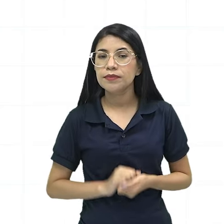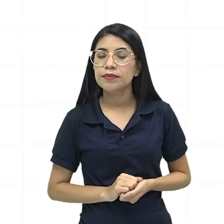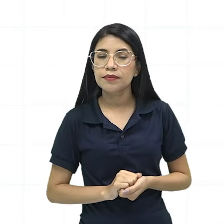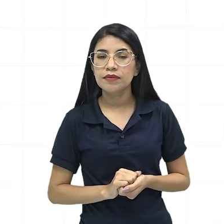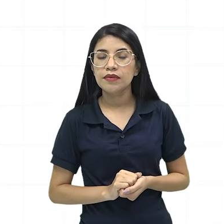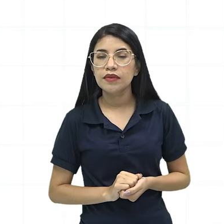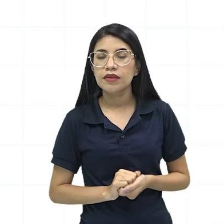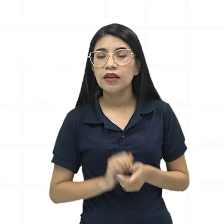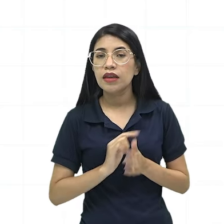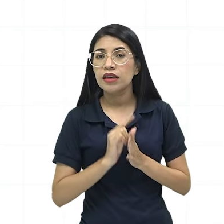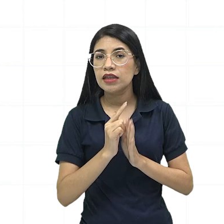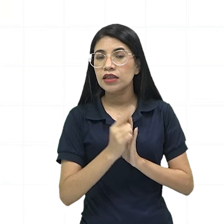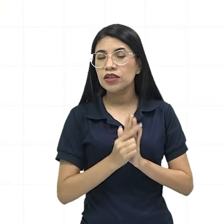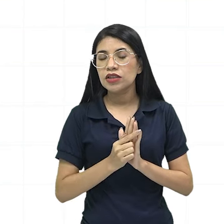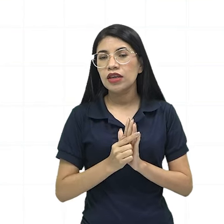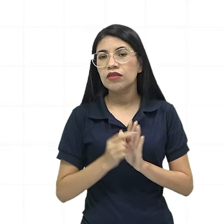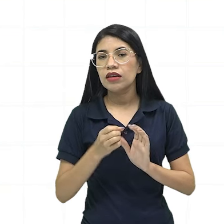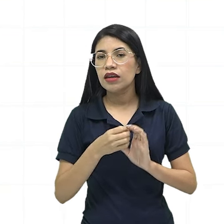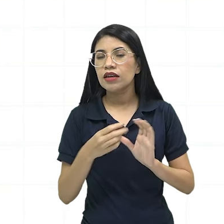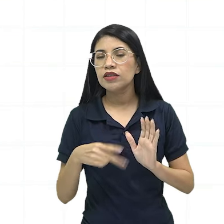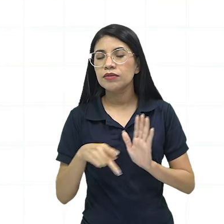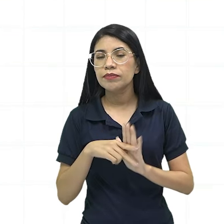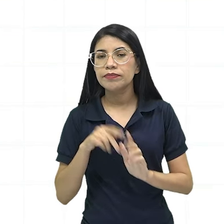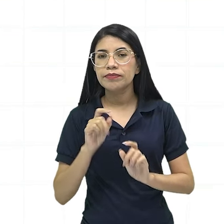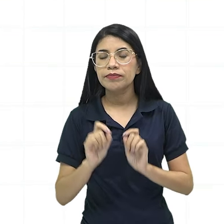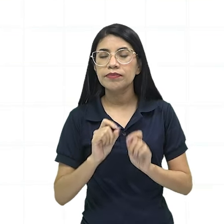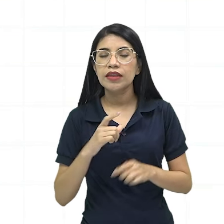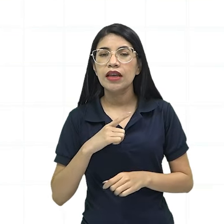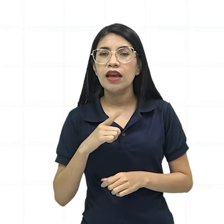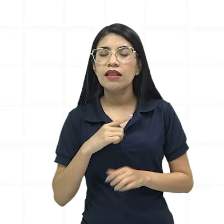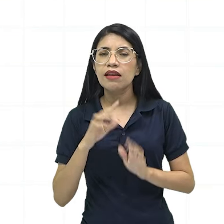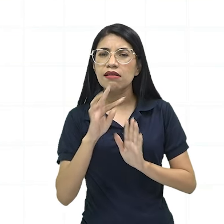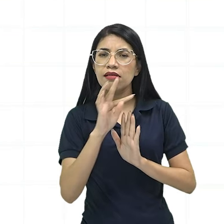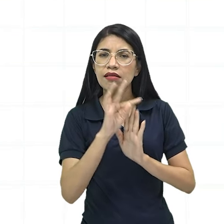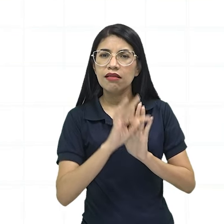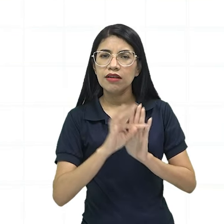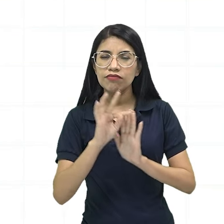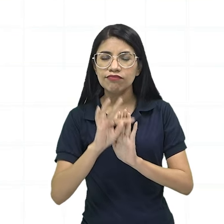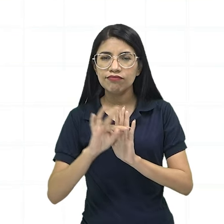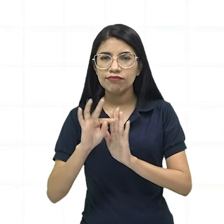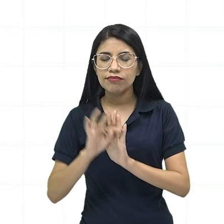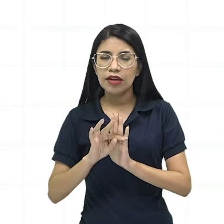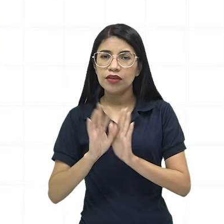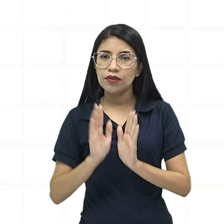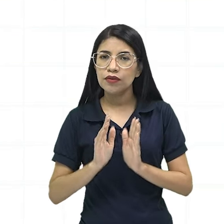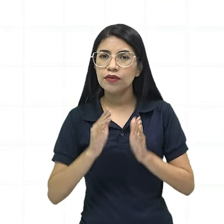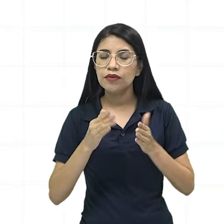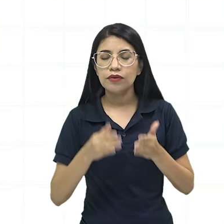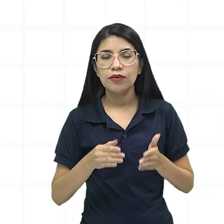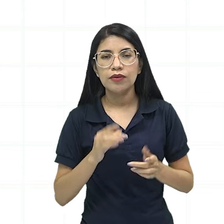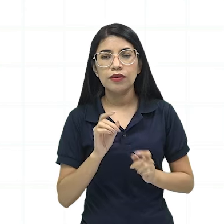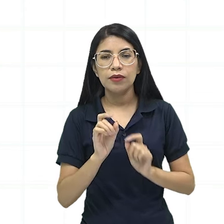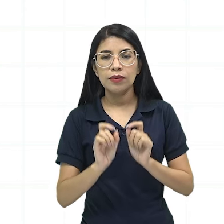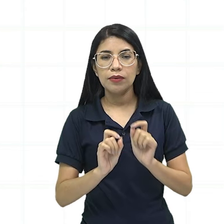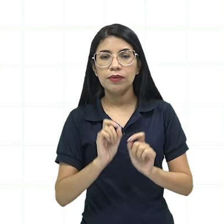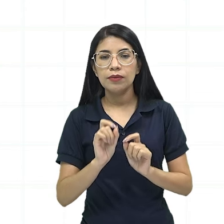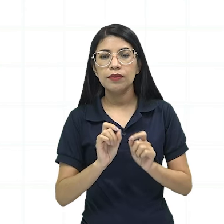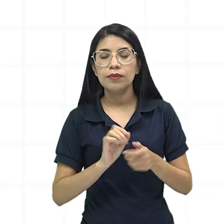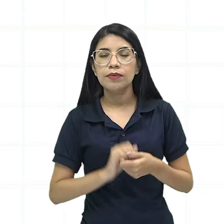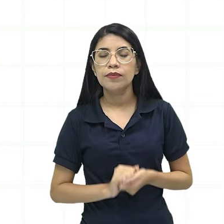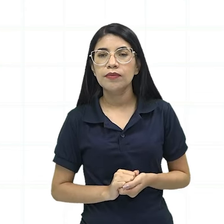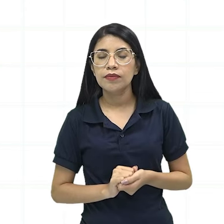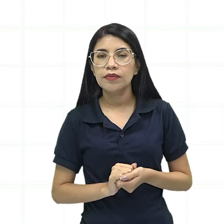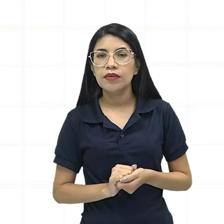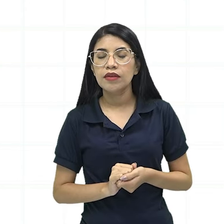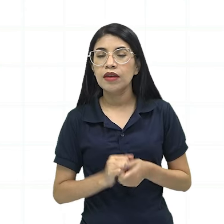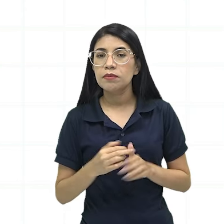gênero dramático, né, ele é constituído de textos que são destinados para